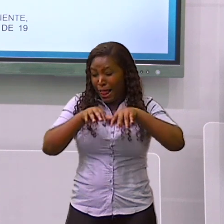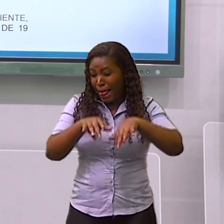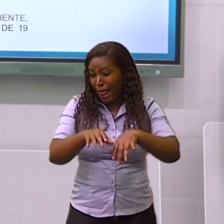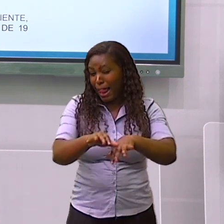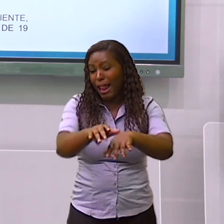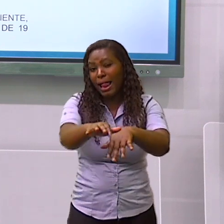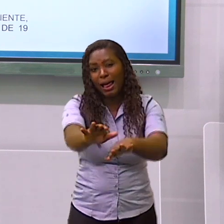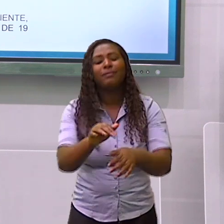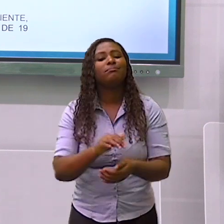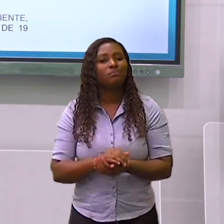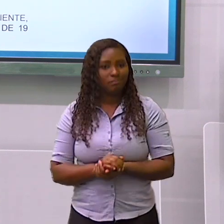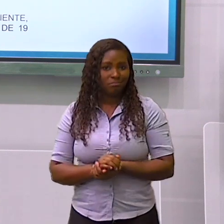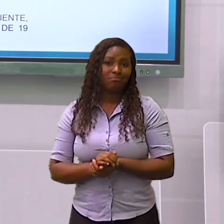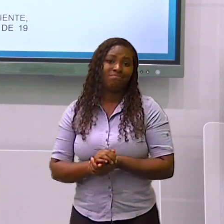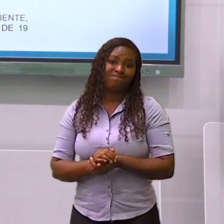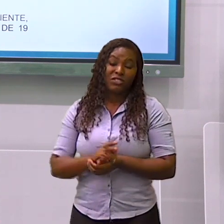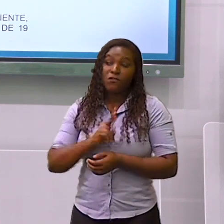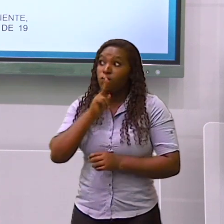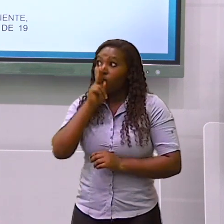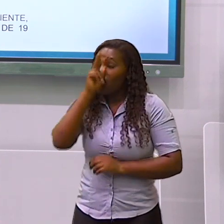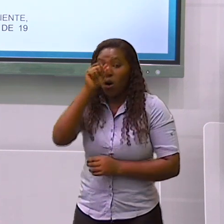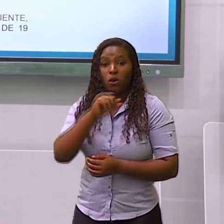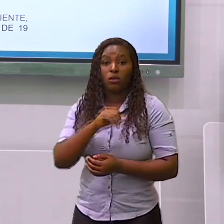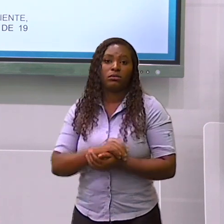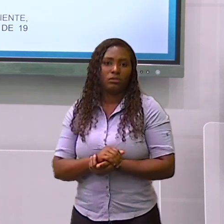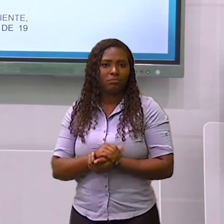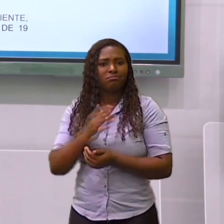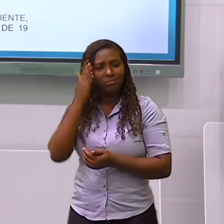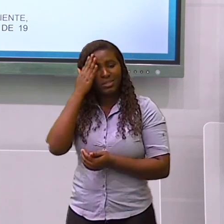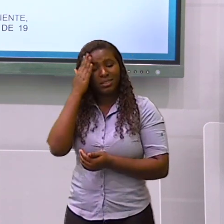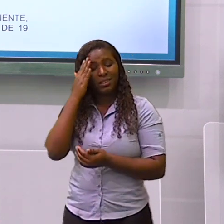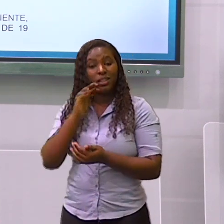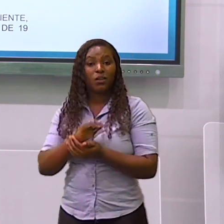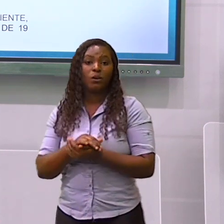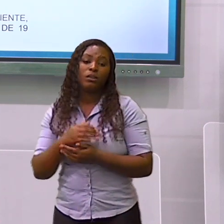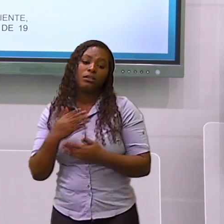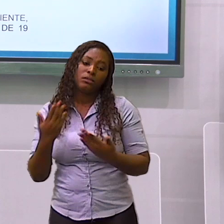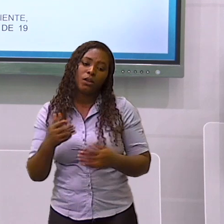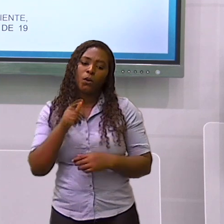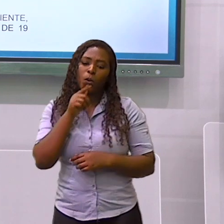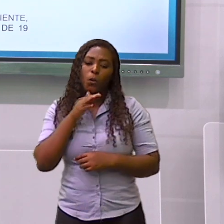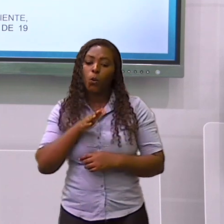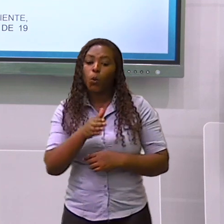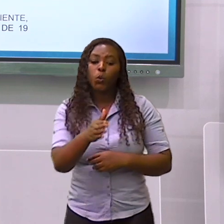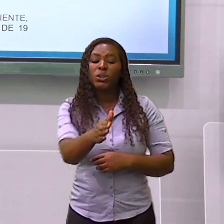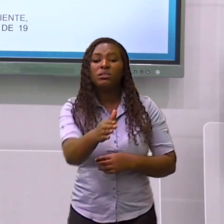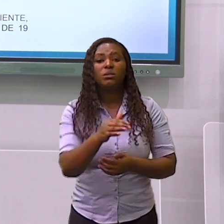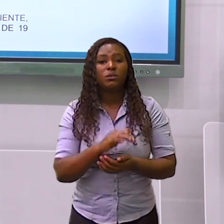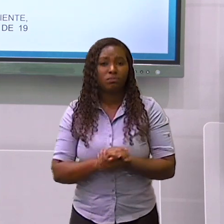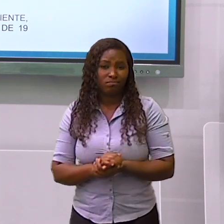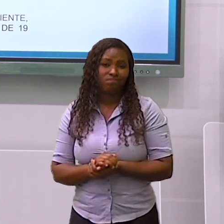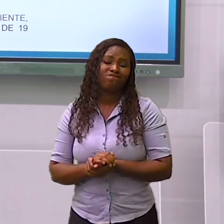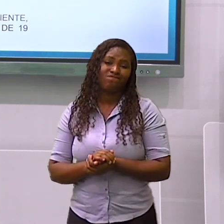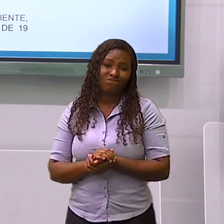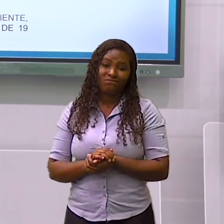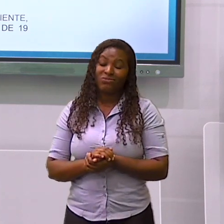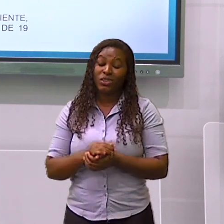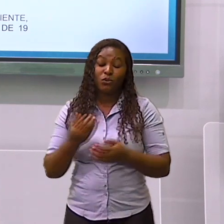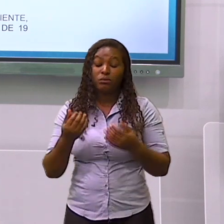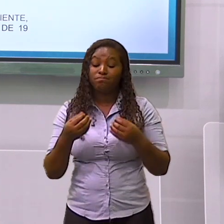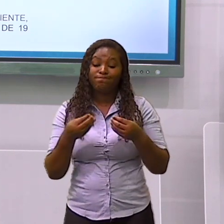Então, o rio ele foi atingido e tiveram aí mudanças não